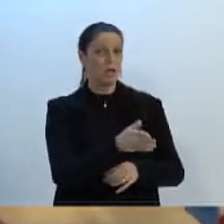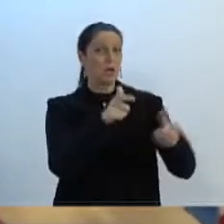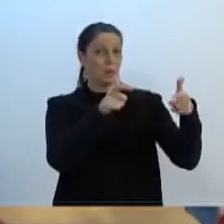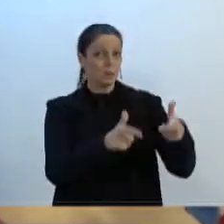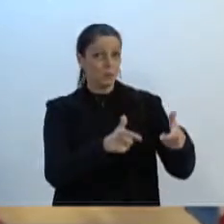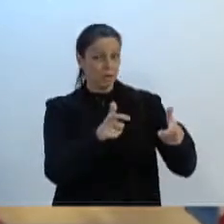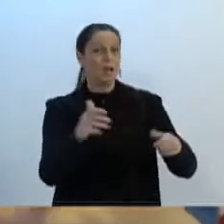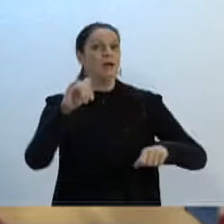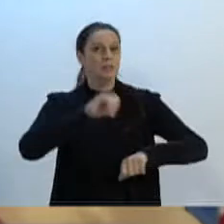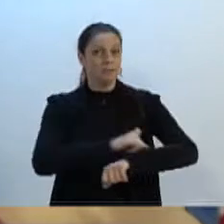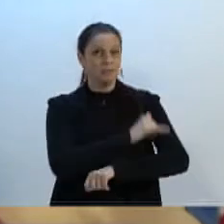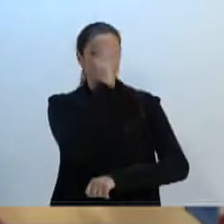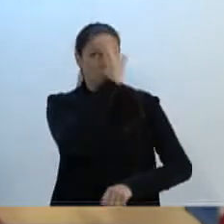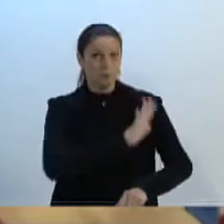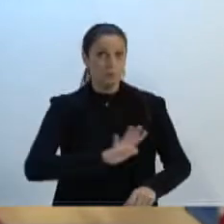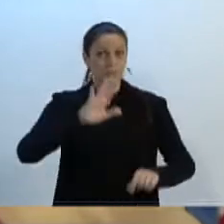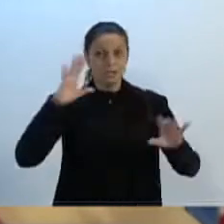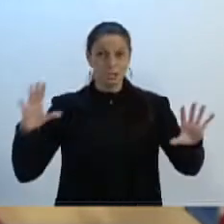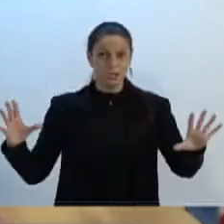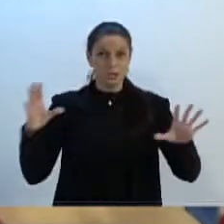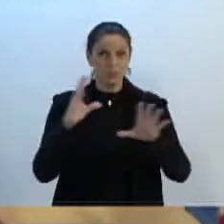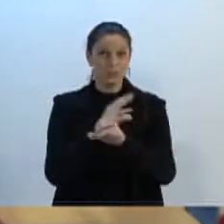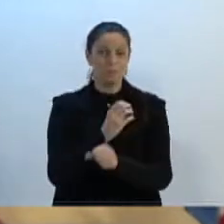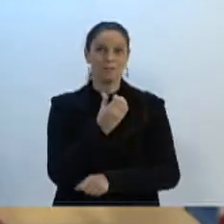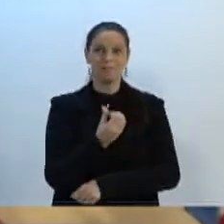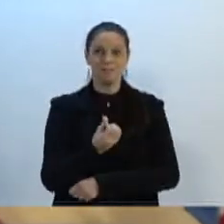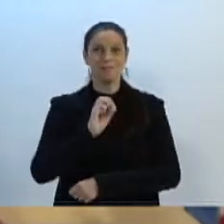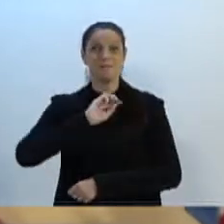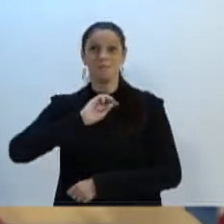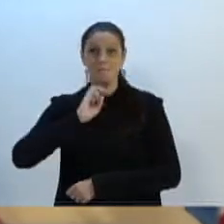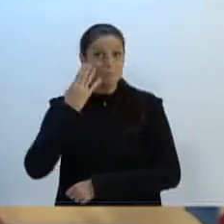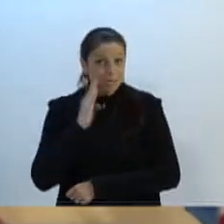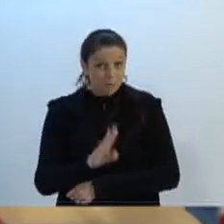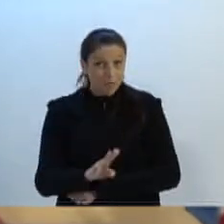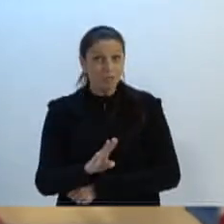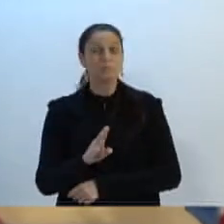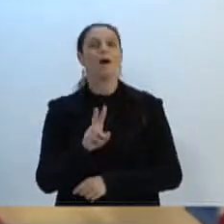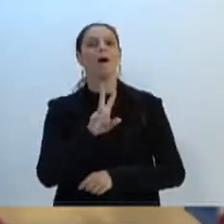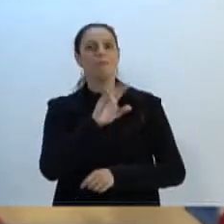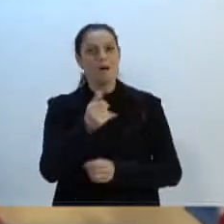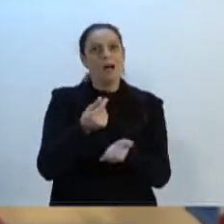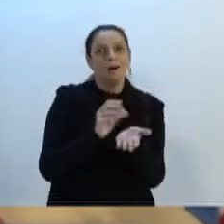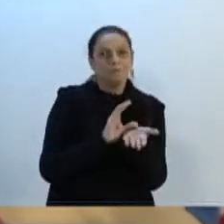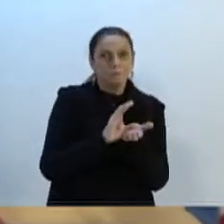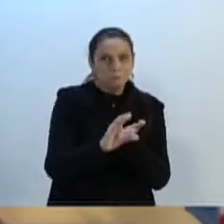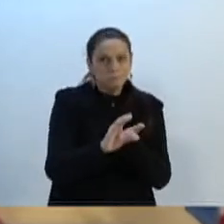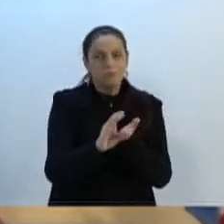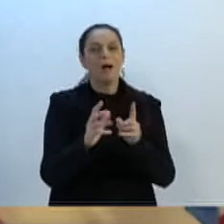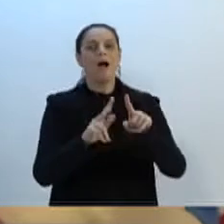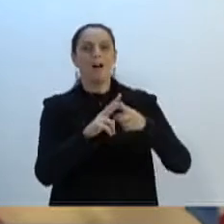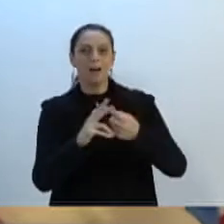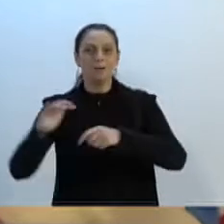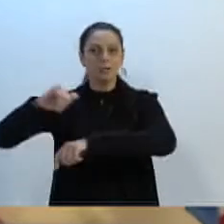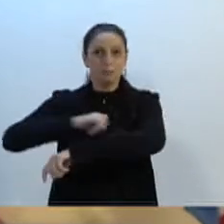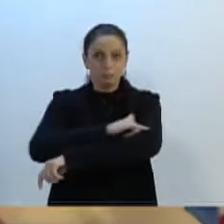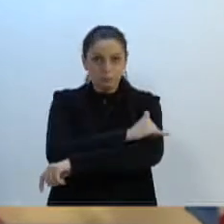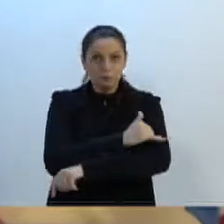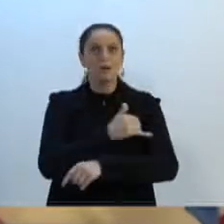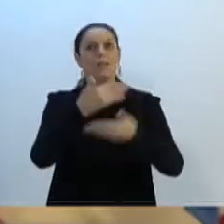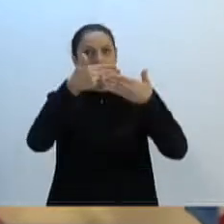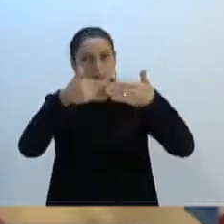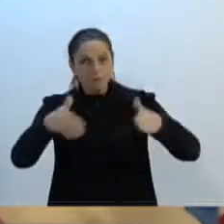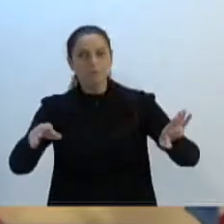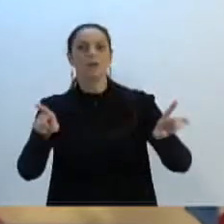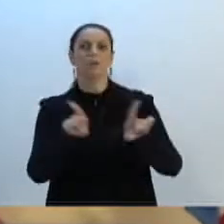possam transformar o nosso aeroporto regional de Blumenau em um aeroporto efetivo para o funcionamento. E digo, senhores, se